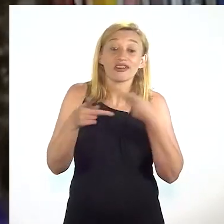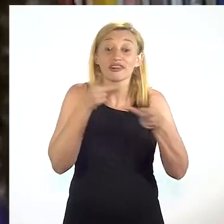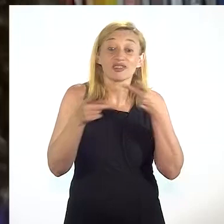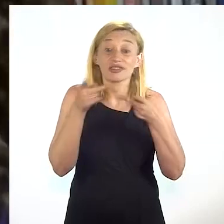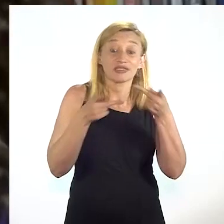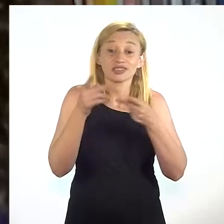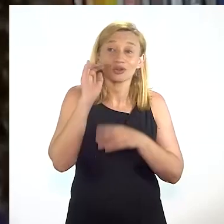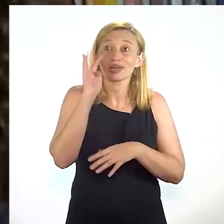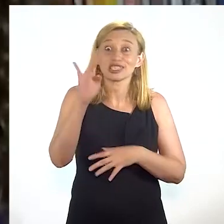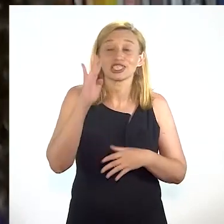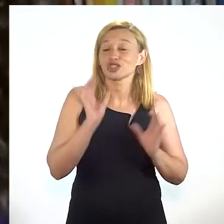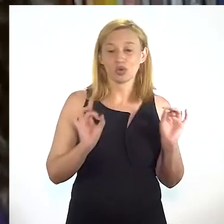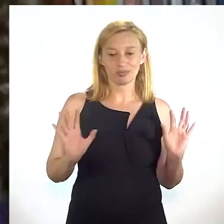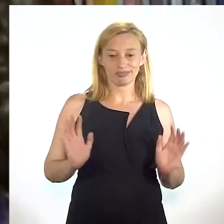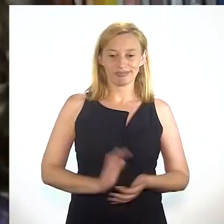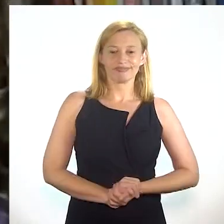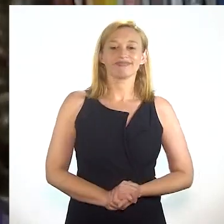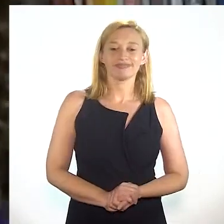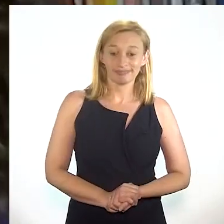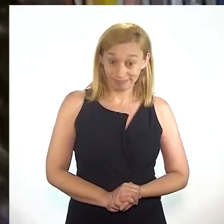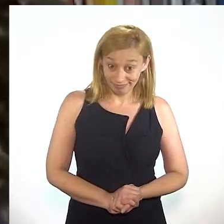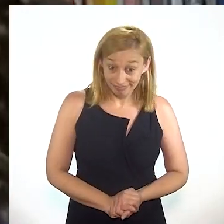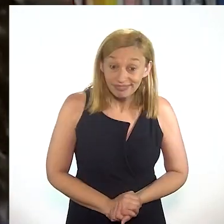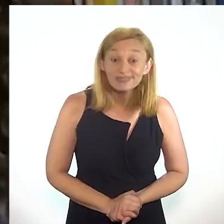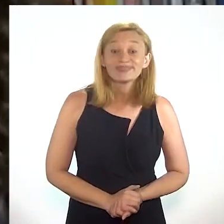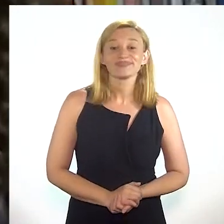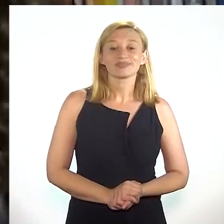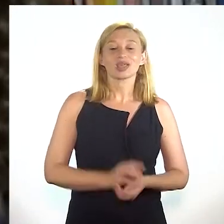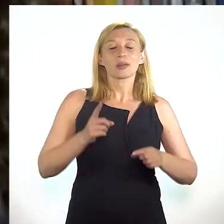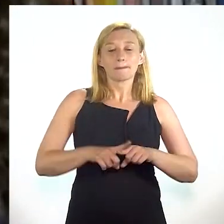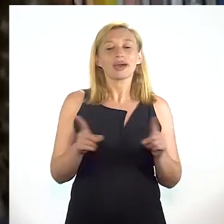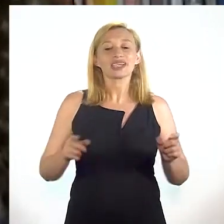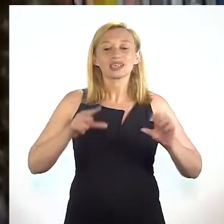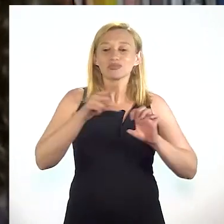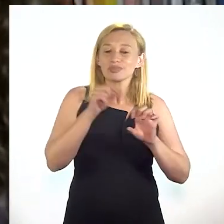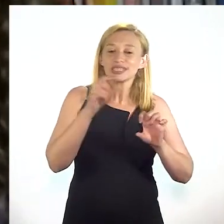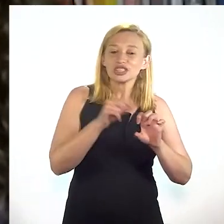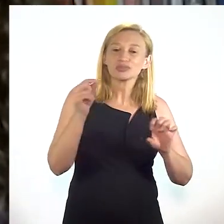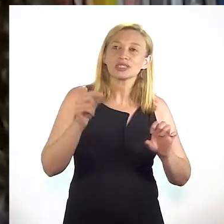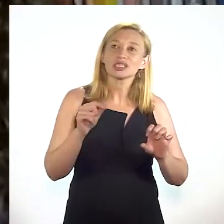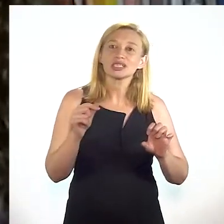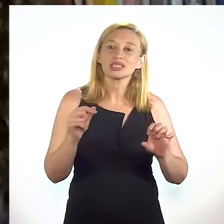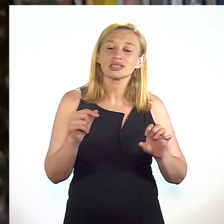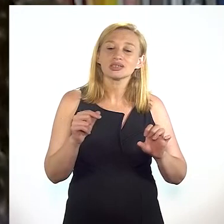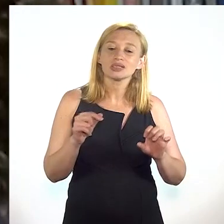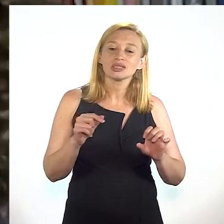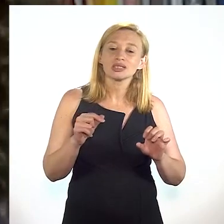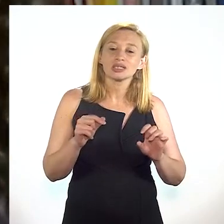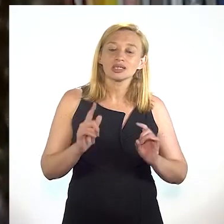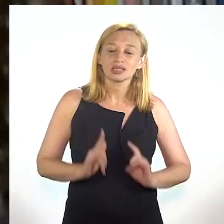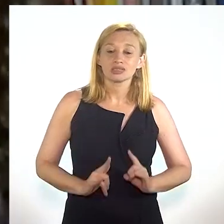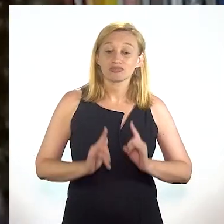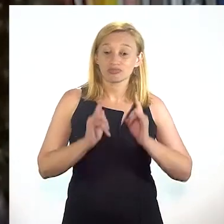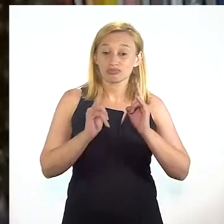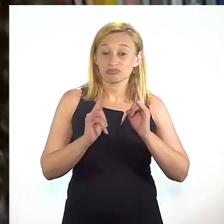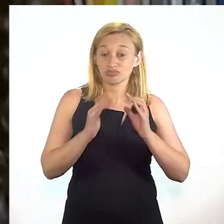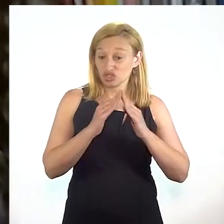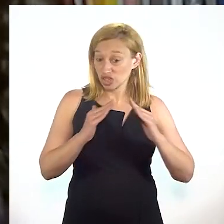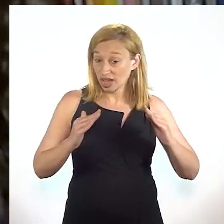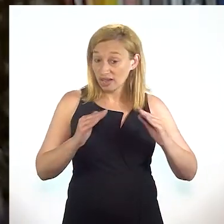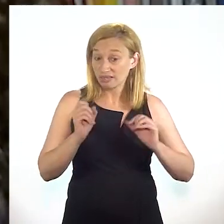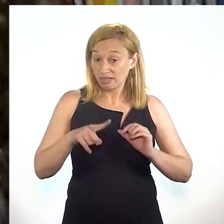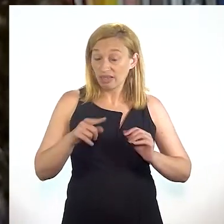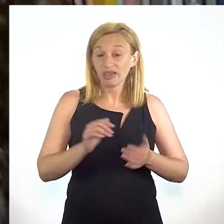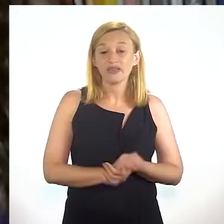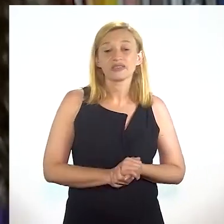eu não ficar só falando e vocês imaginando o que seria isso. Mas é um empreendimento imobiliário, né,